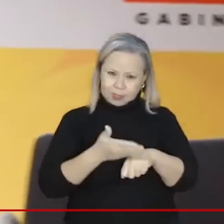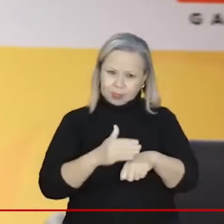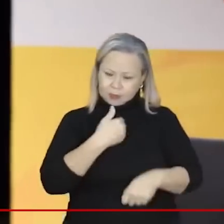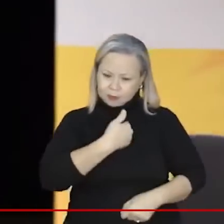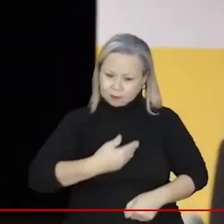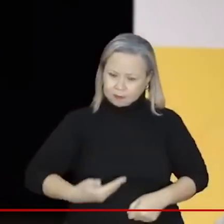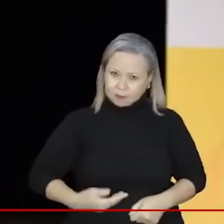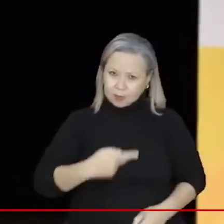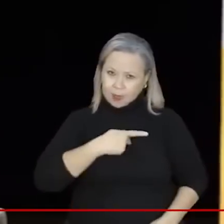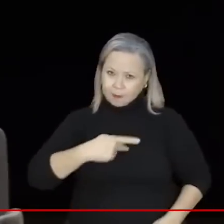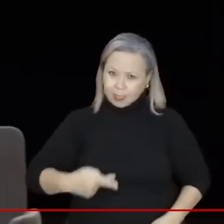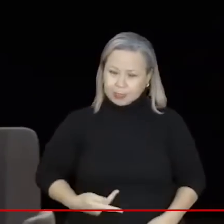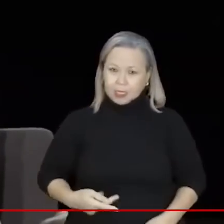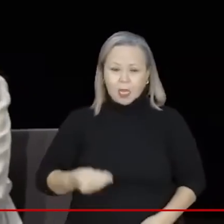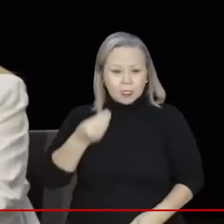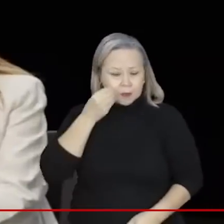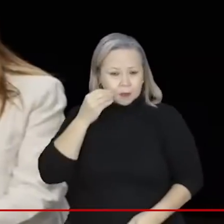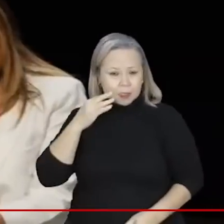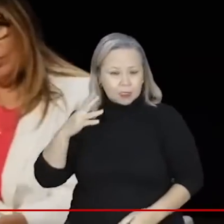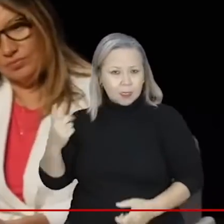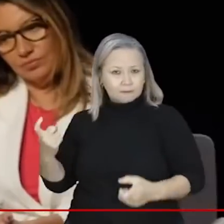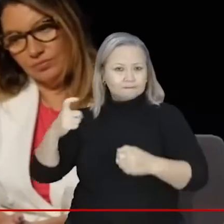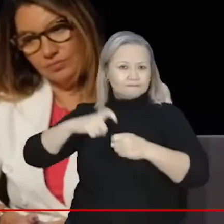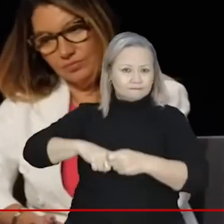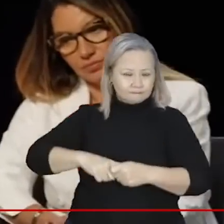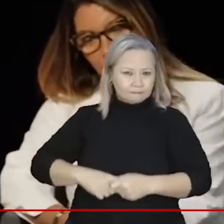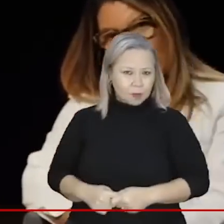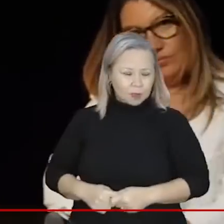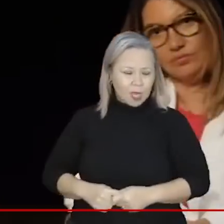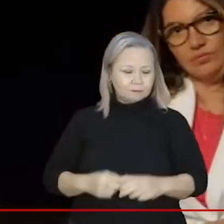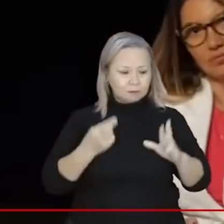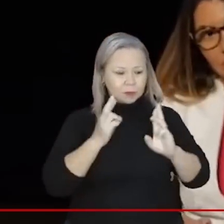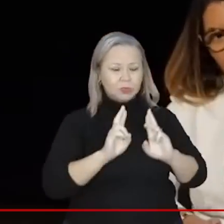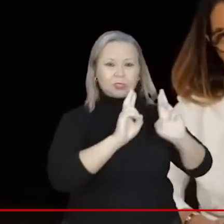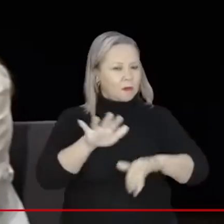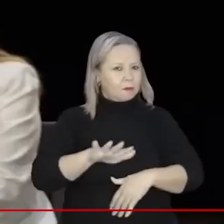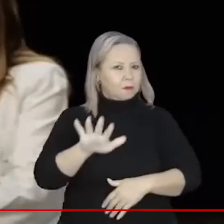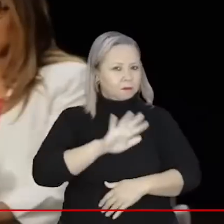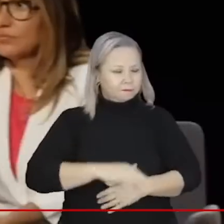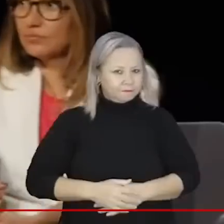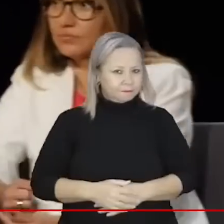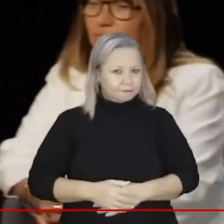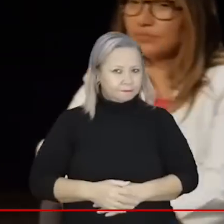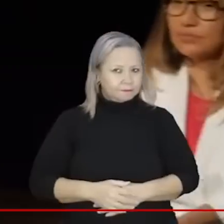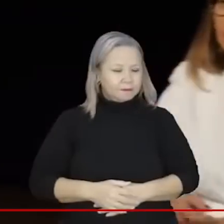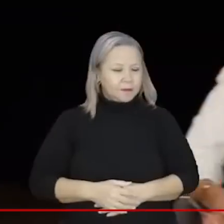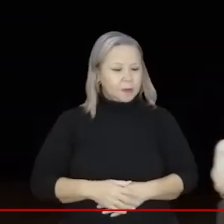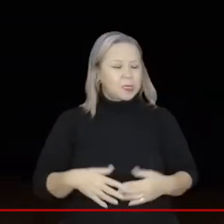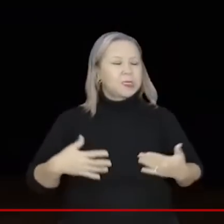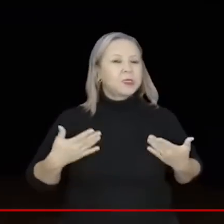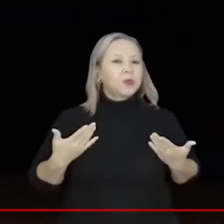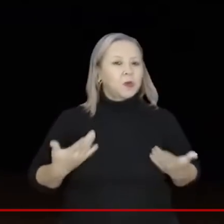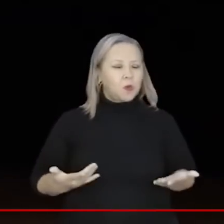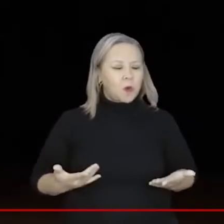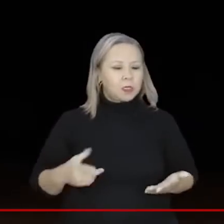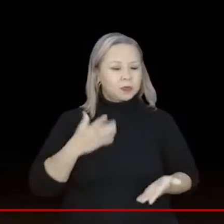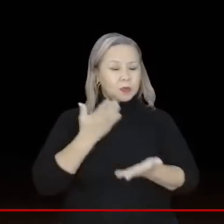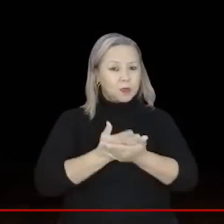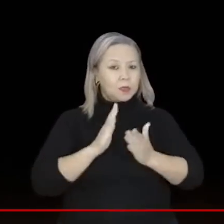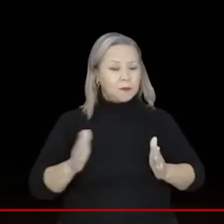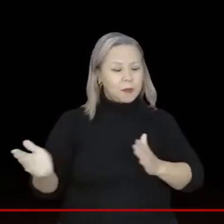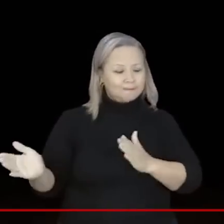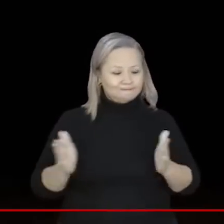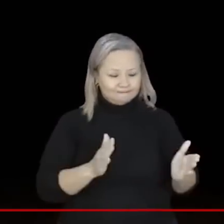presidente é tentar restabelecer a dignidade do nosso povo. Se quando eu terminar esse